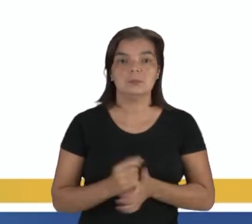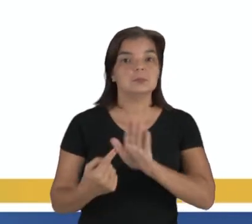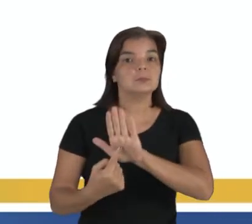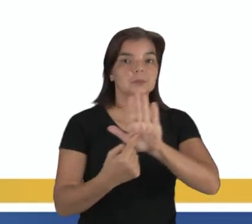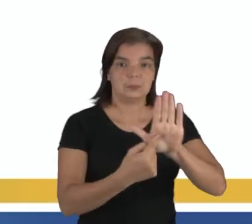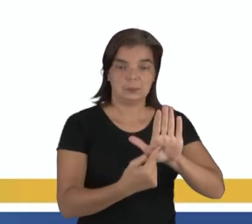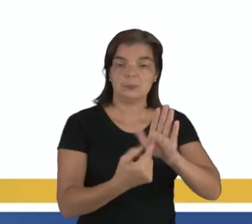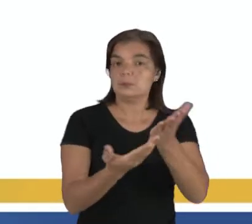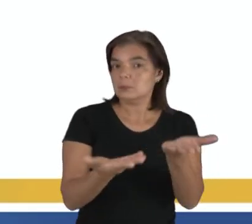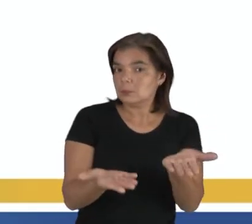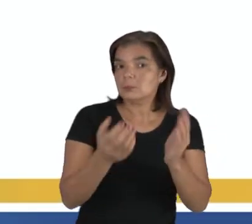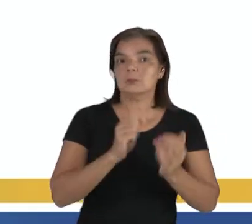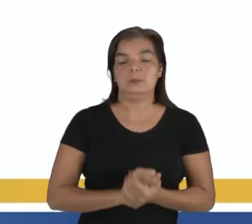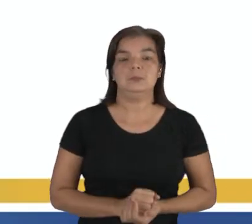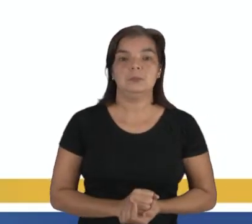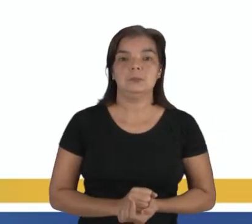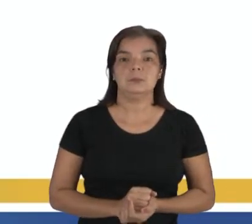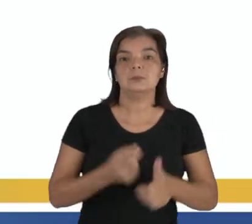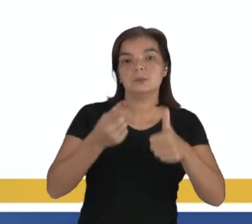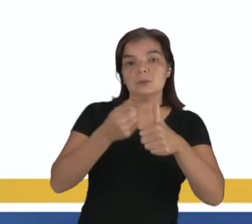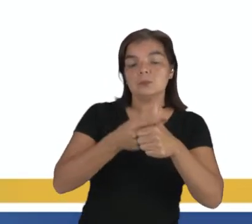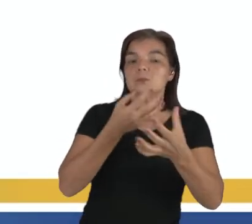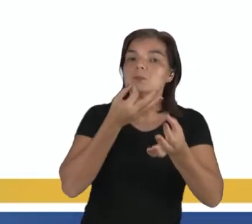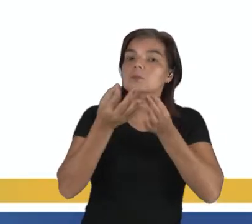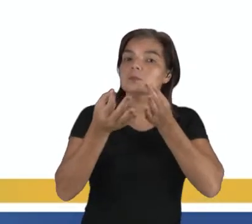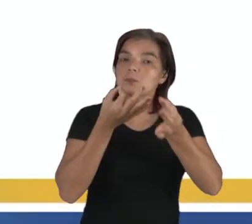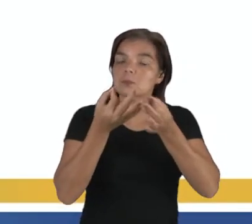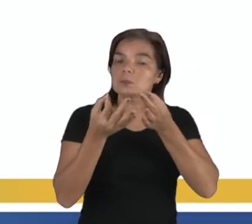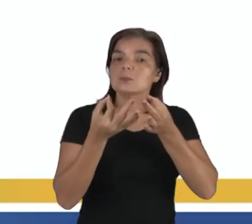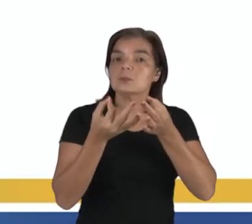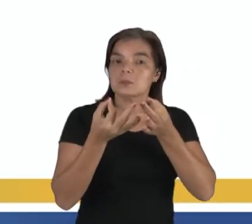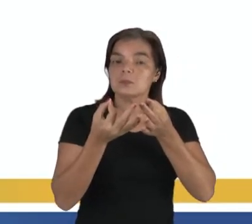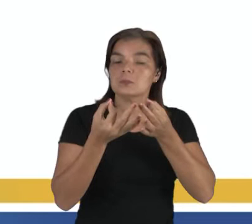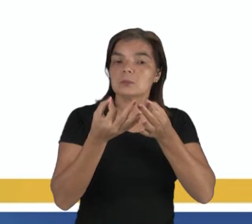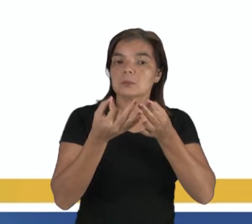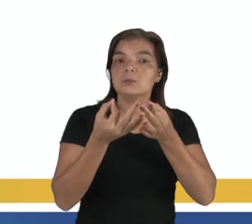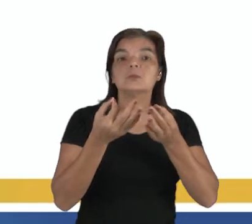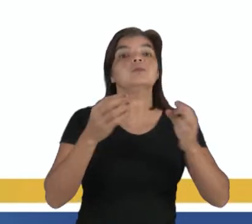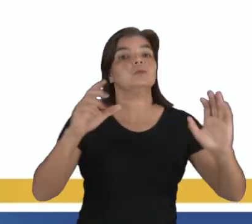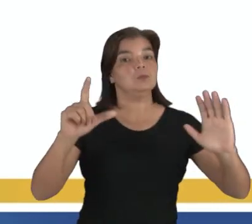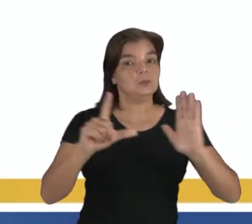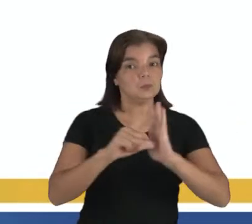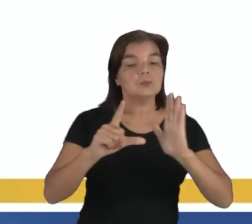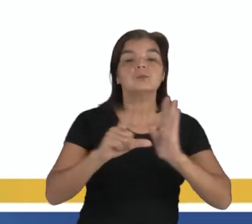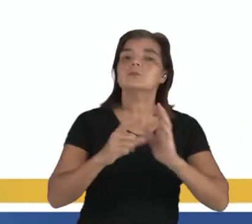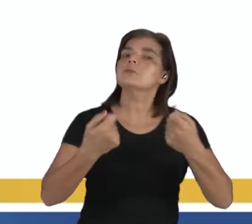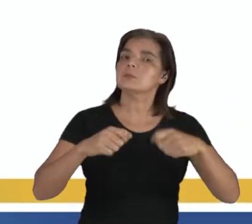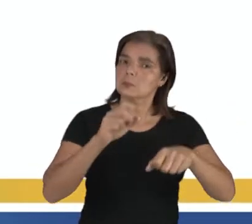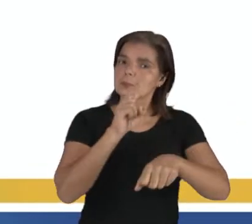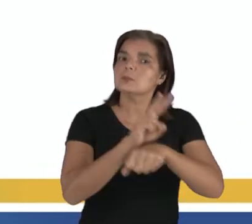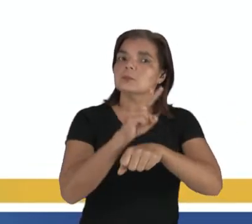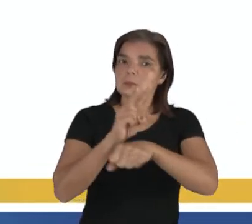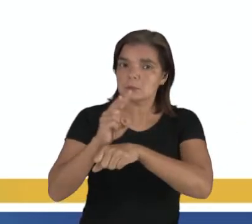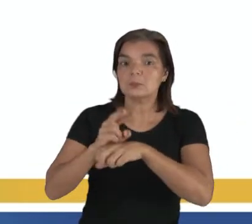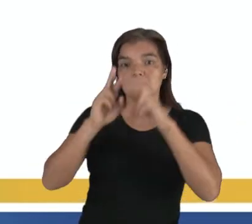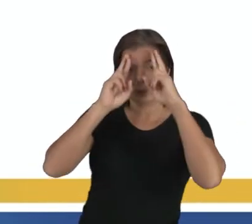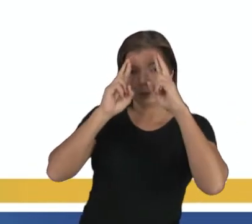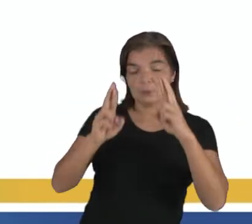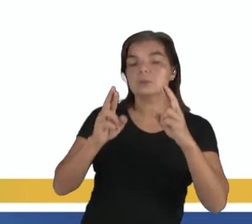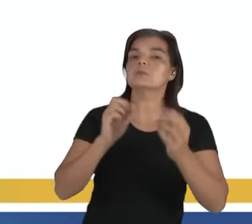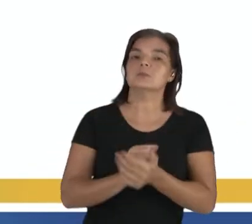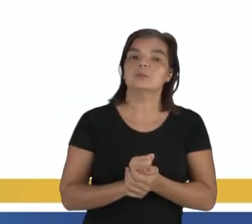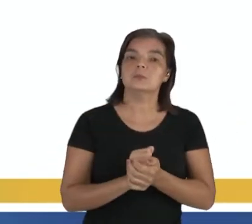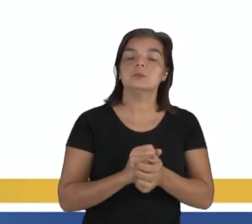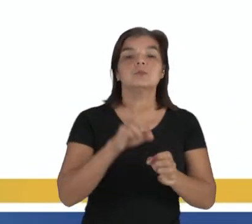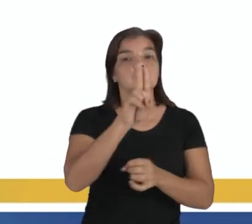te mostra isso, que o primeiro argumento que no comércio tem os protocolos, as pessoas seguem os protocolos